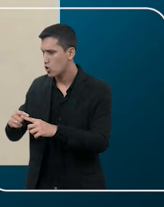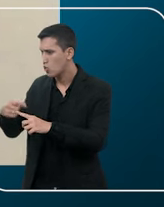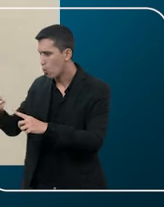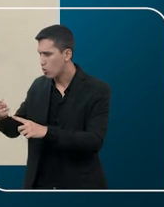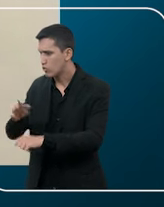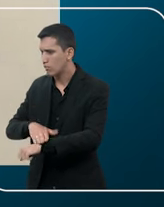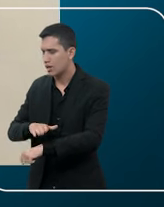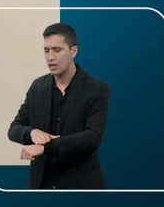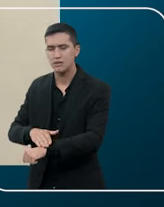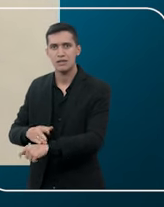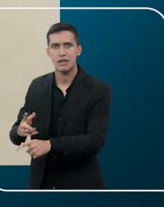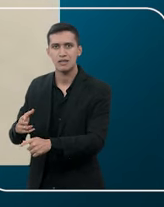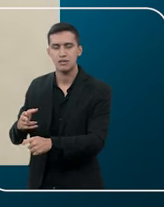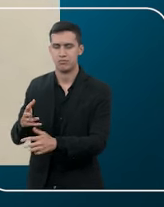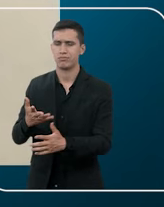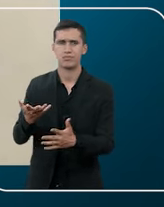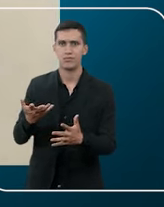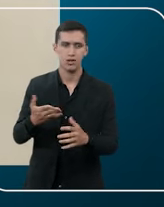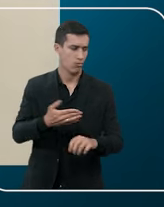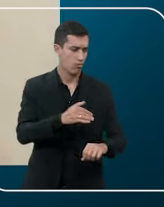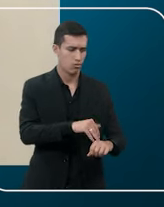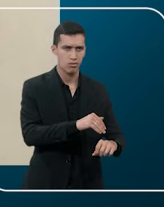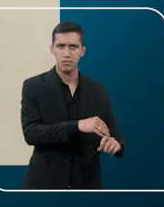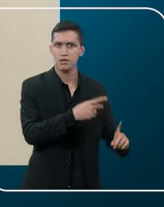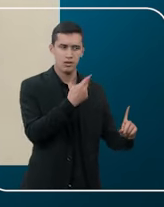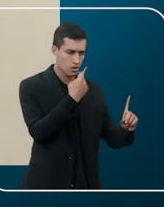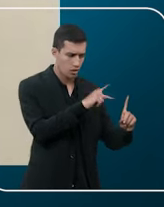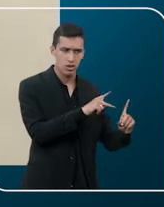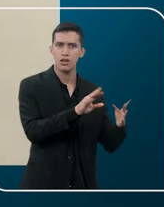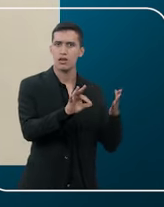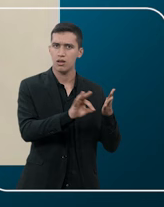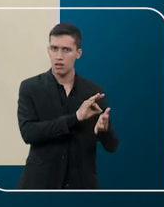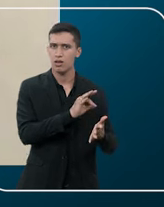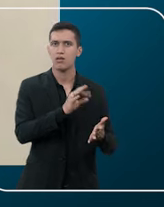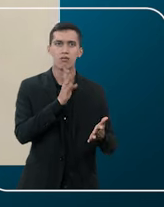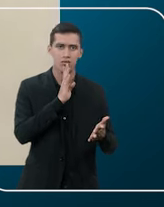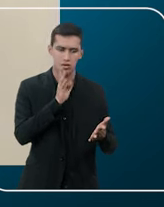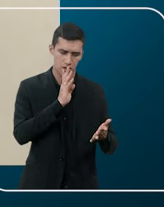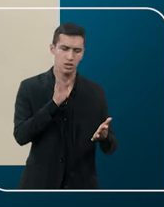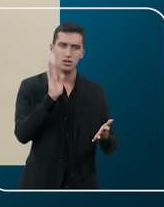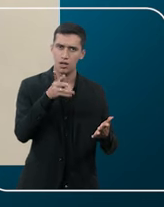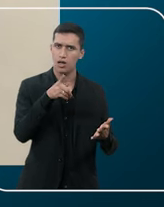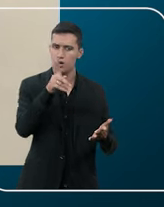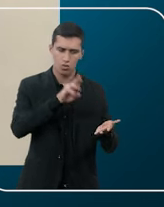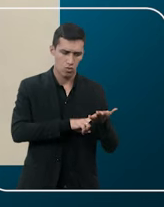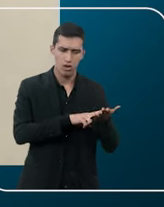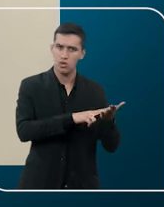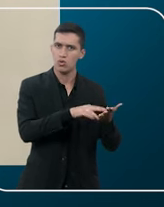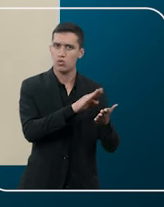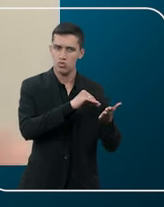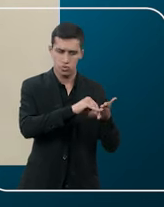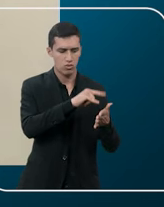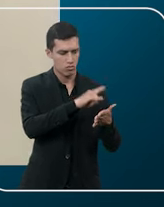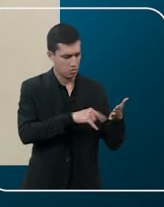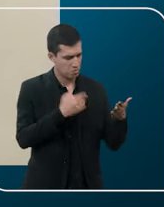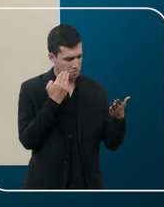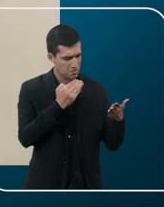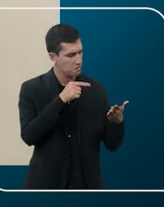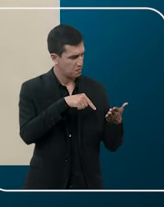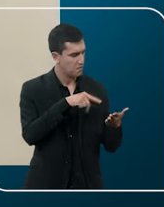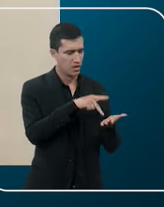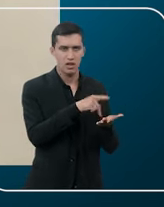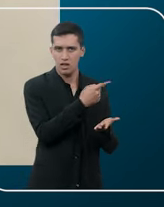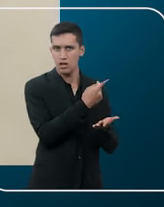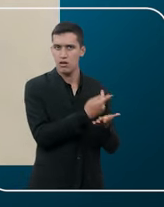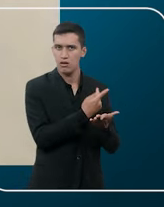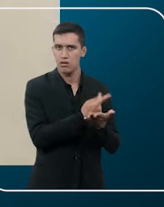é evidente, a culpa está assinada e reconhecida em cartório. Embora alguns possam